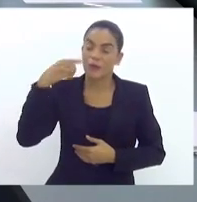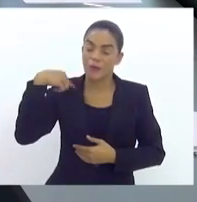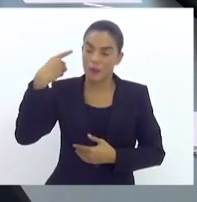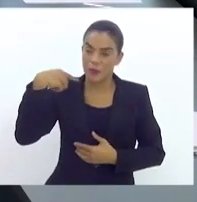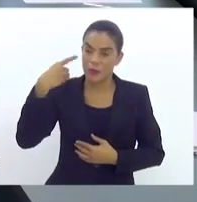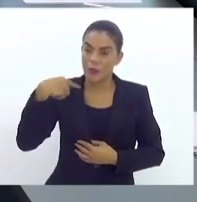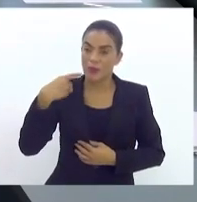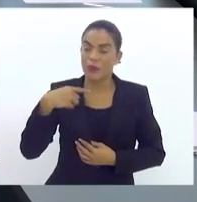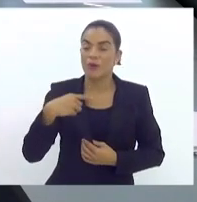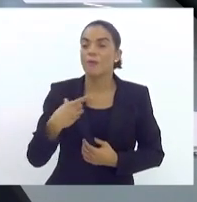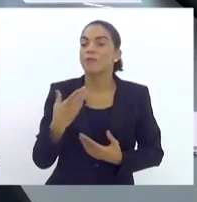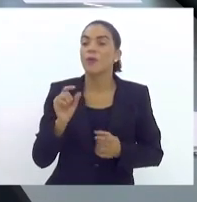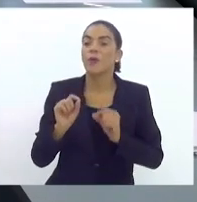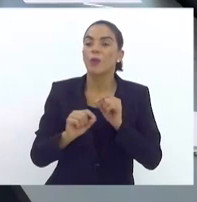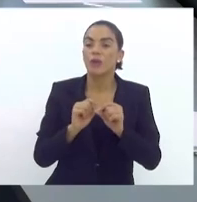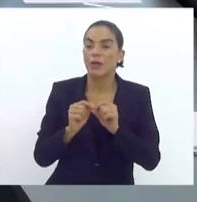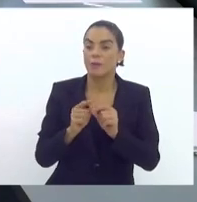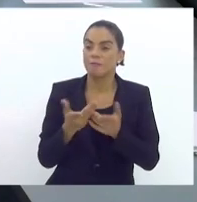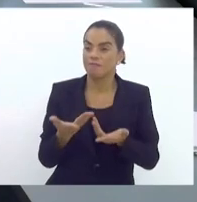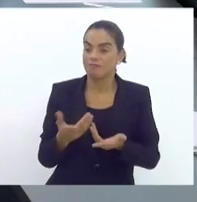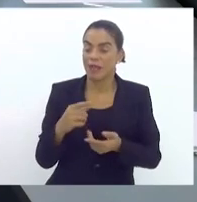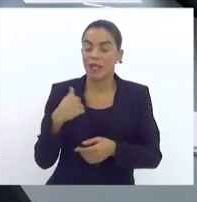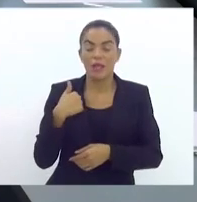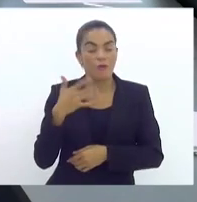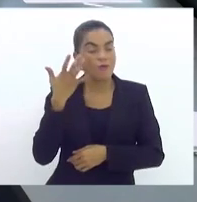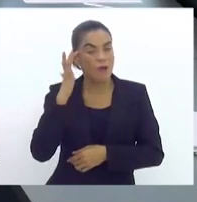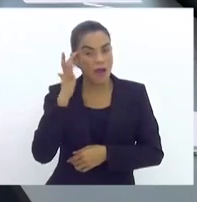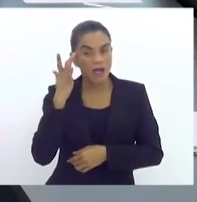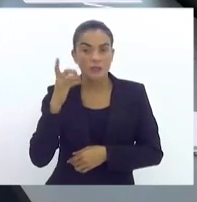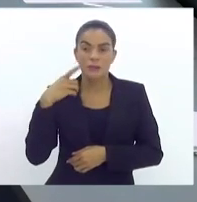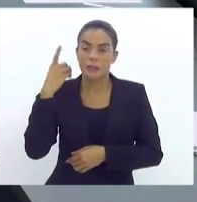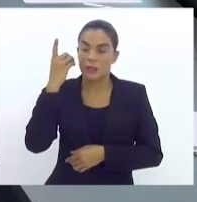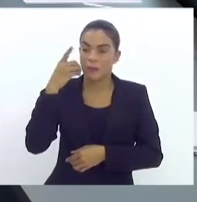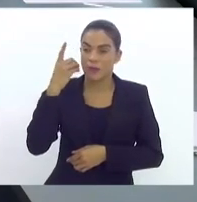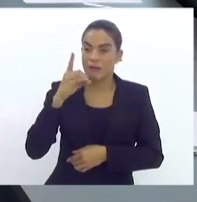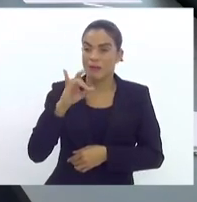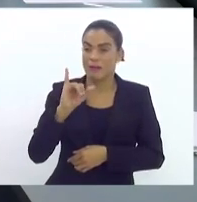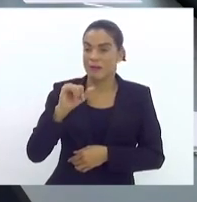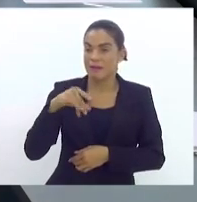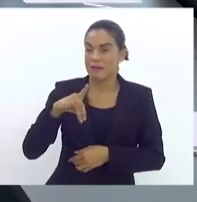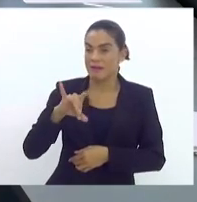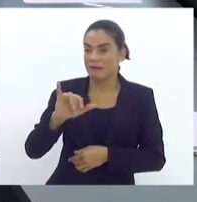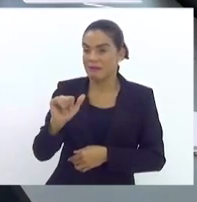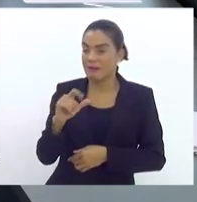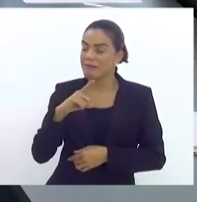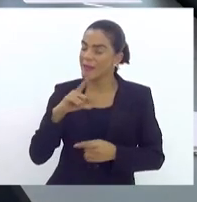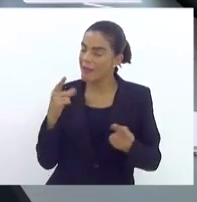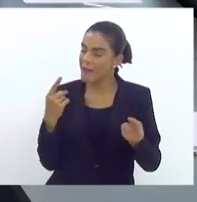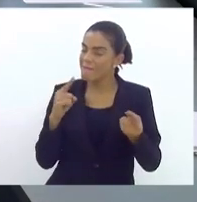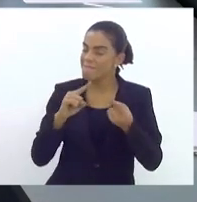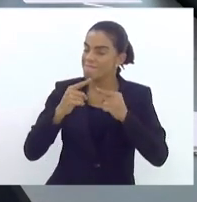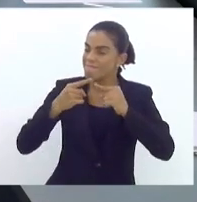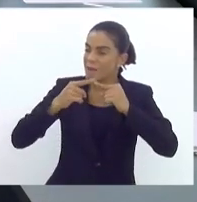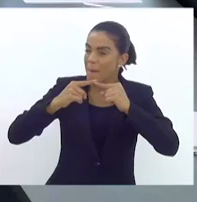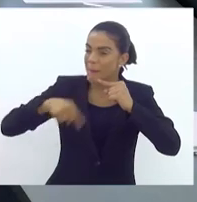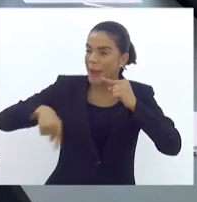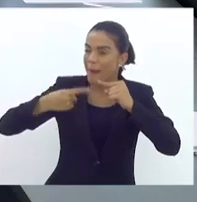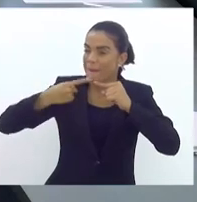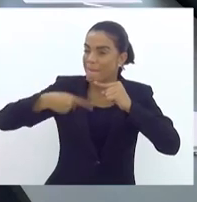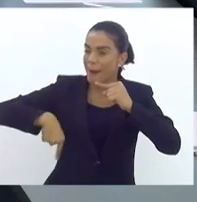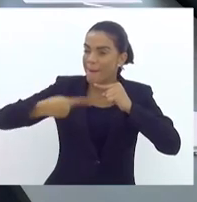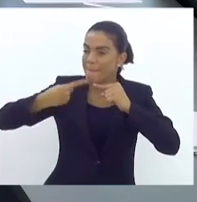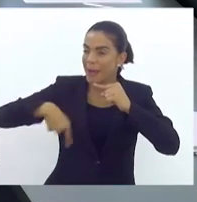é fazer aqui uma ponderação eu acho que deputada índia tenho divergências de pensamento